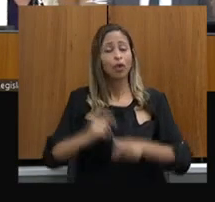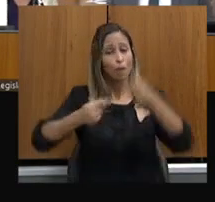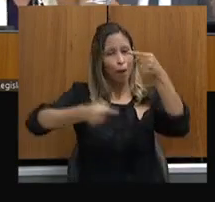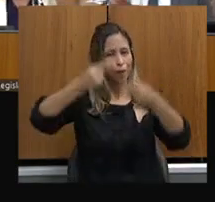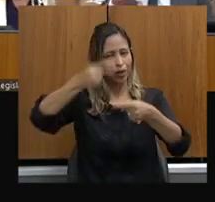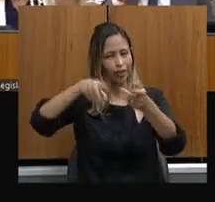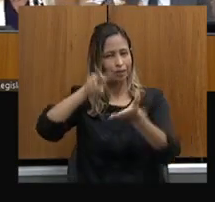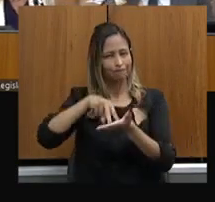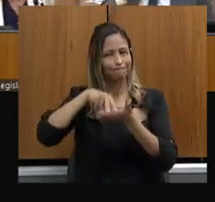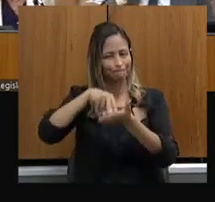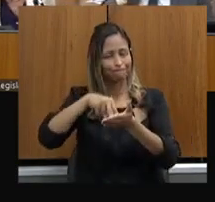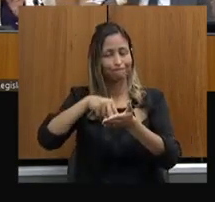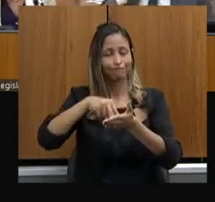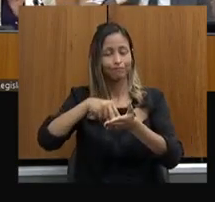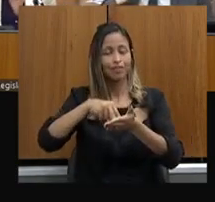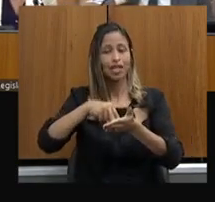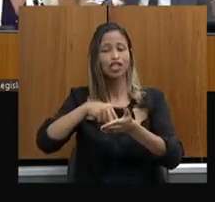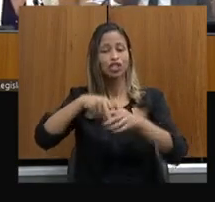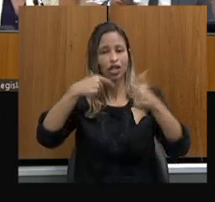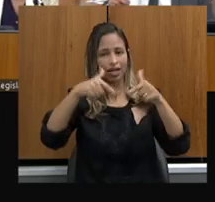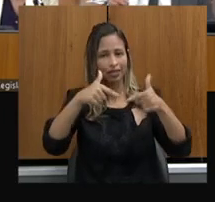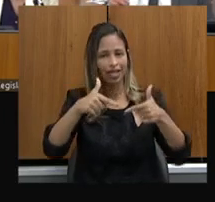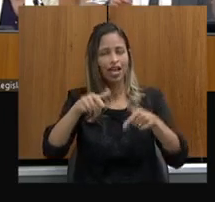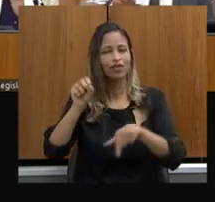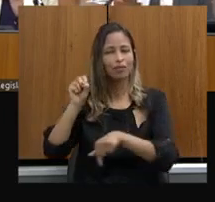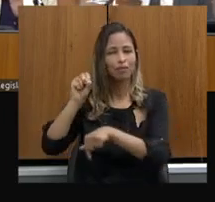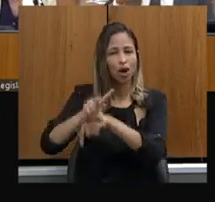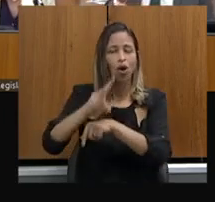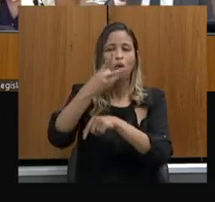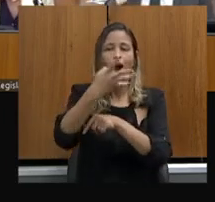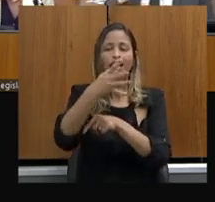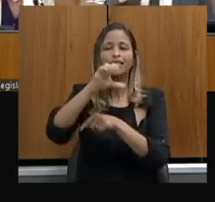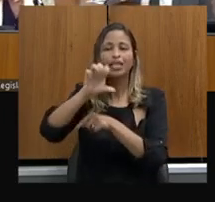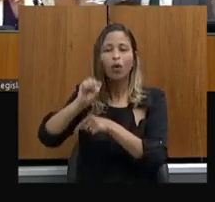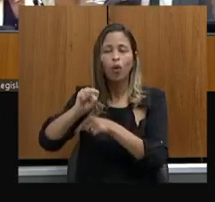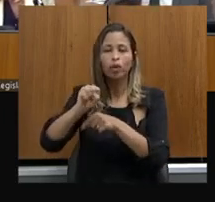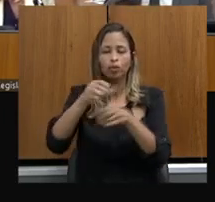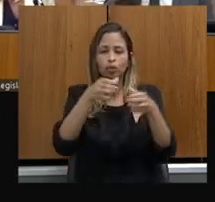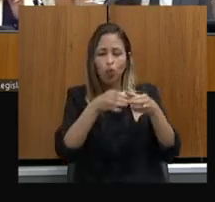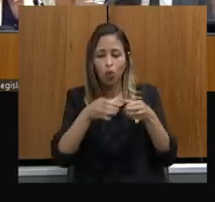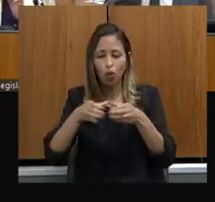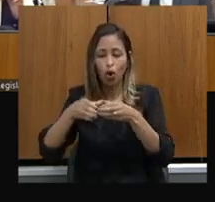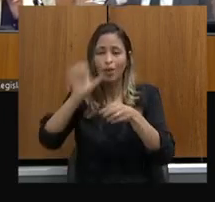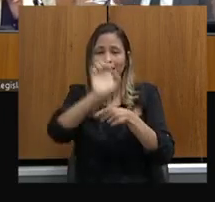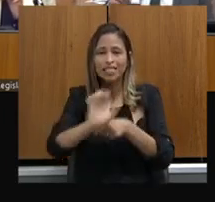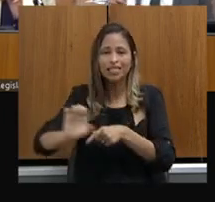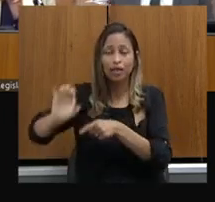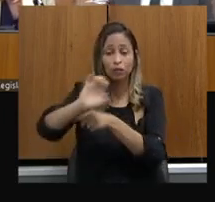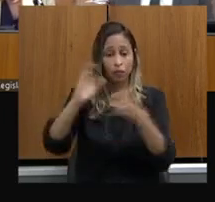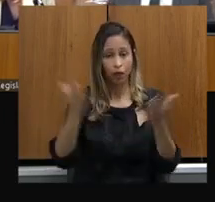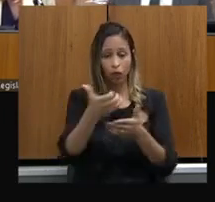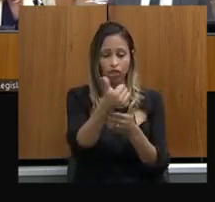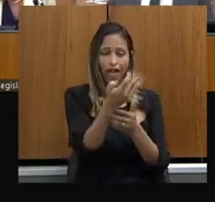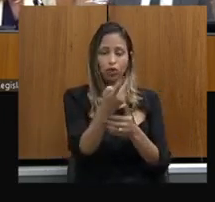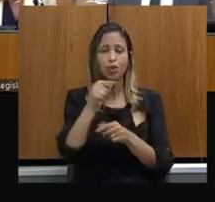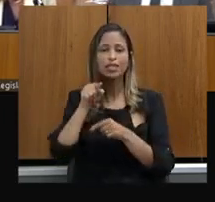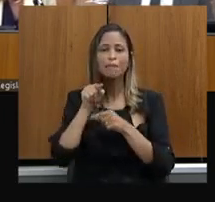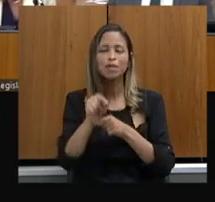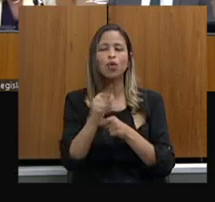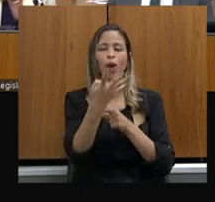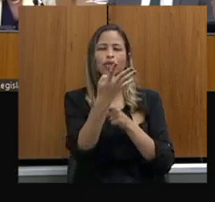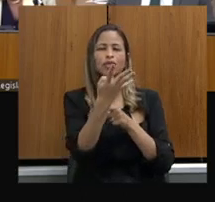permanente de teletrabalho que já teve adesão de 48 órgãos e entidades estaduais E hoje nós temos